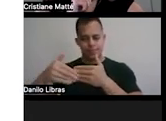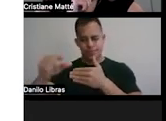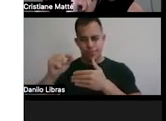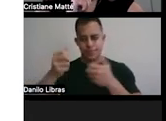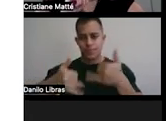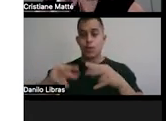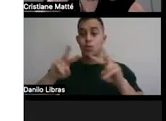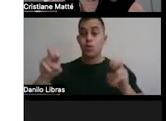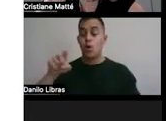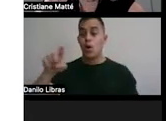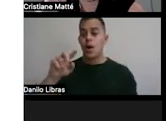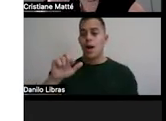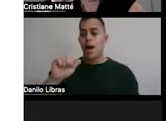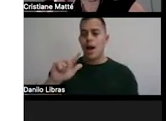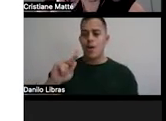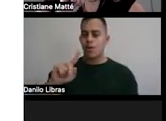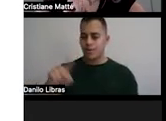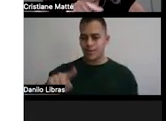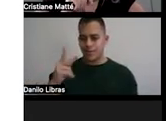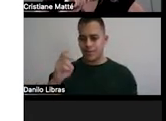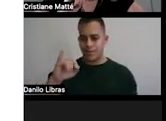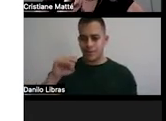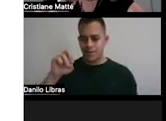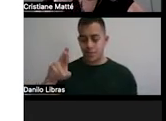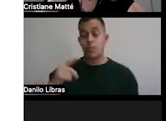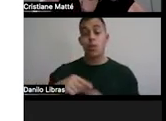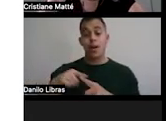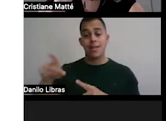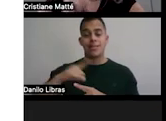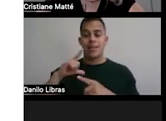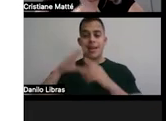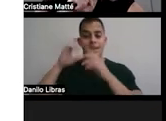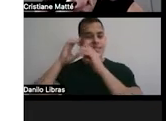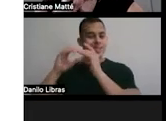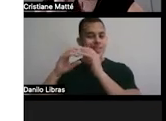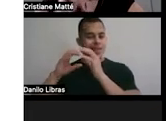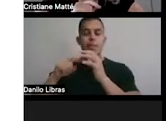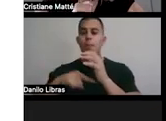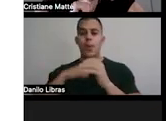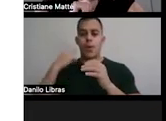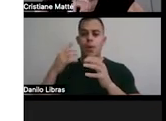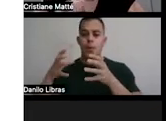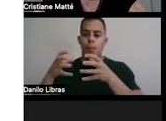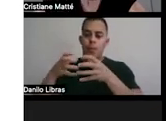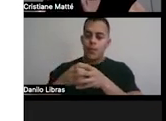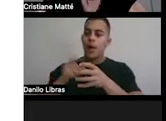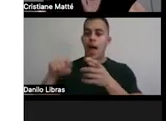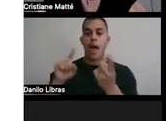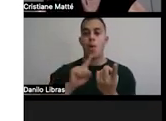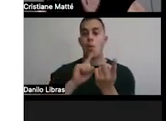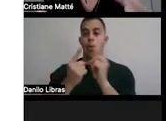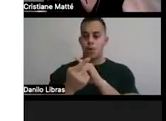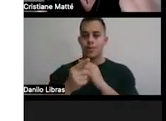vai lembrar disso. Com Alzheimer, a gente tem atrofia cerebral, a gente tem morte neuronal. É tudo ao contrário do que a gente está vendo